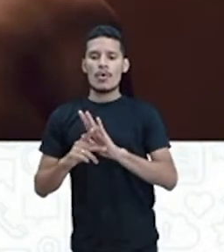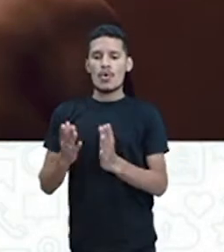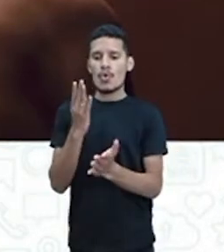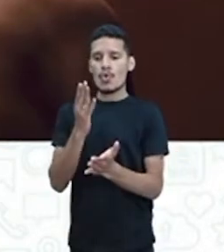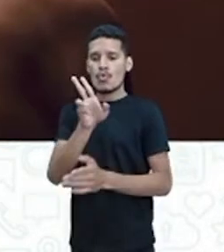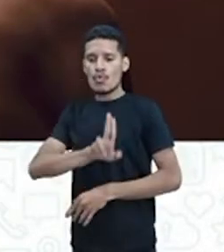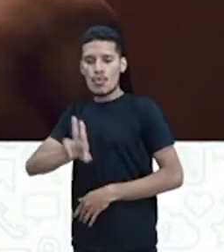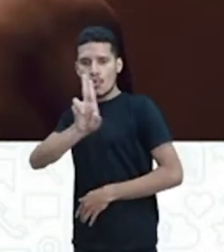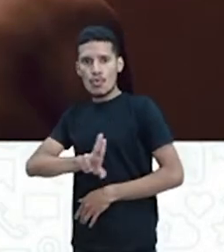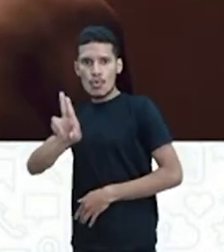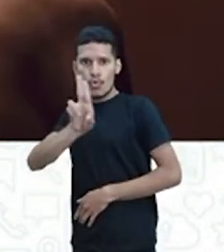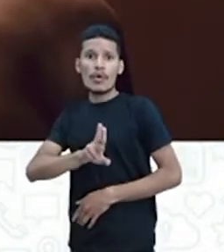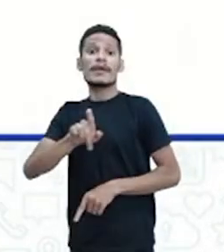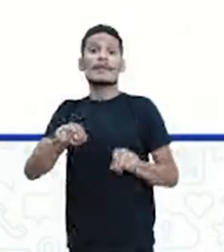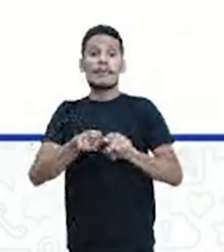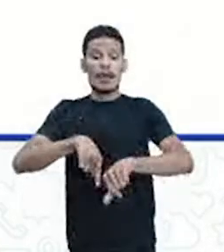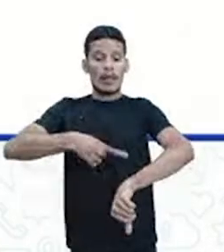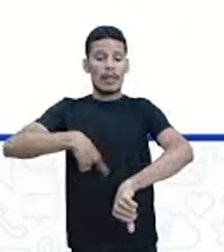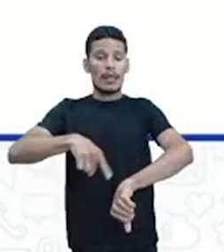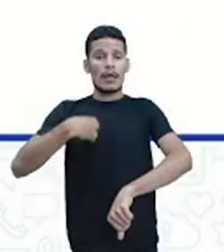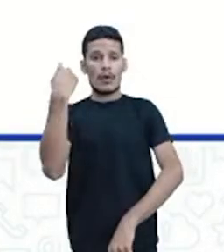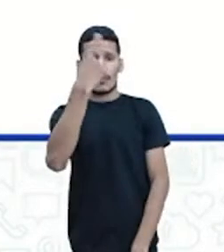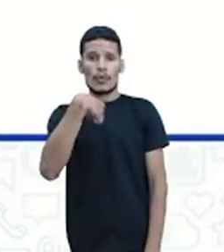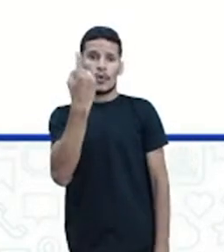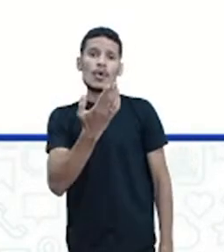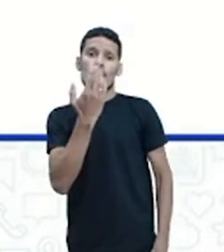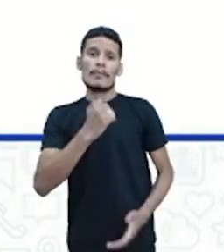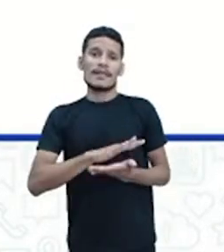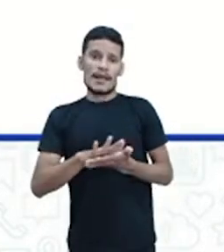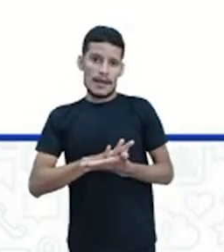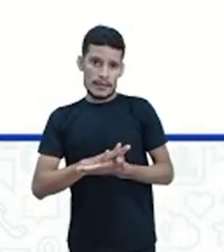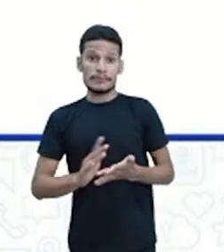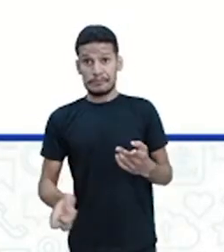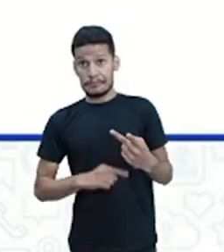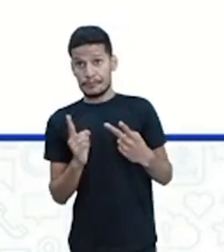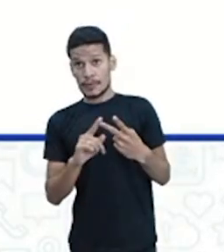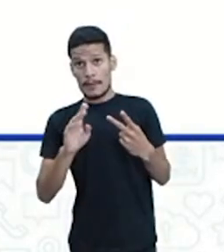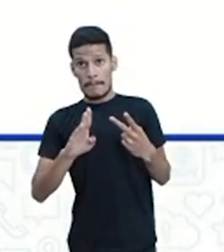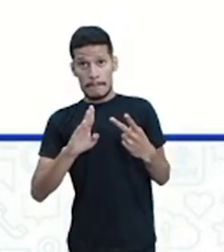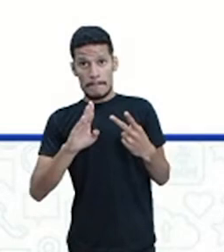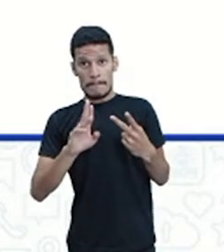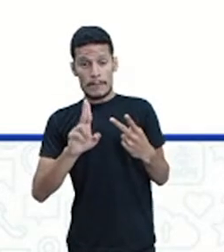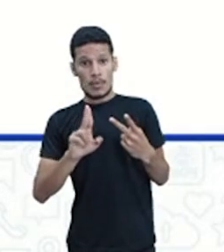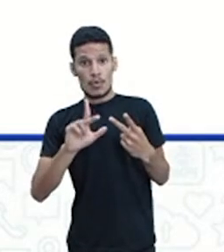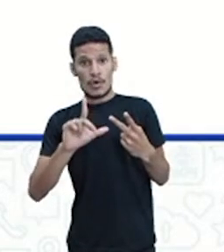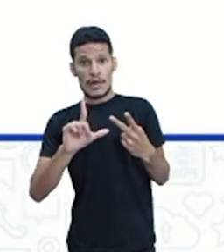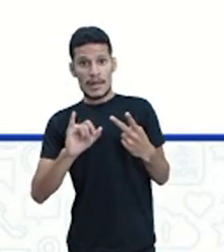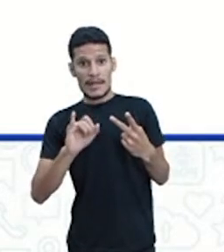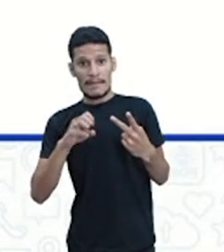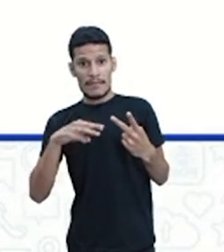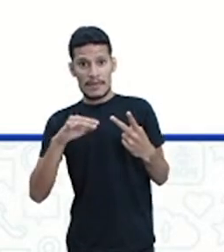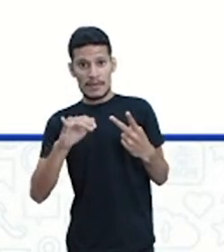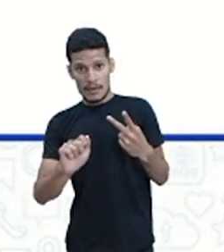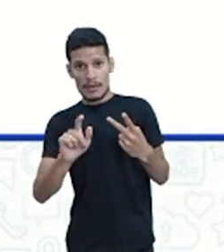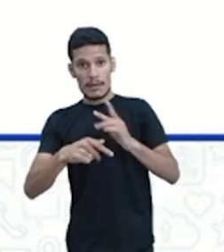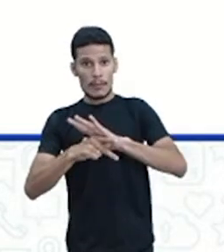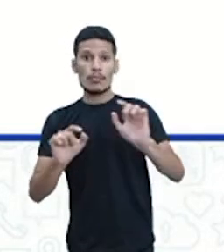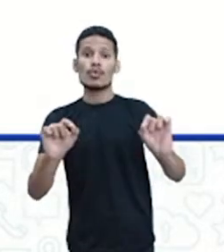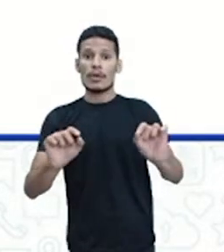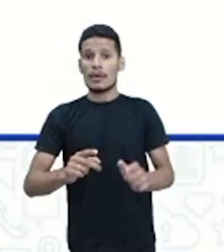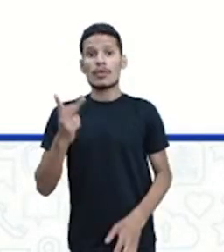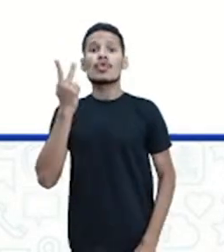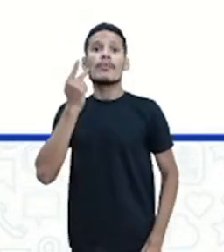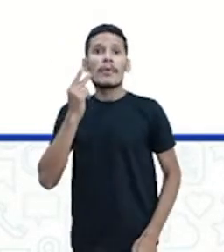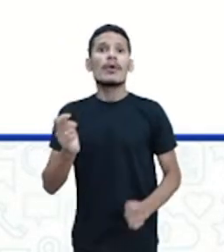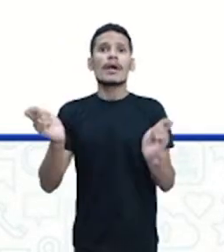passar muitas horas sem se alimentar. Temos também a bulimia, em que é comum que ocorra uma ingestão excessiva